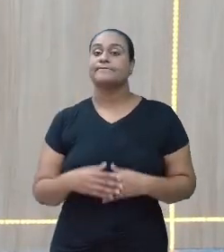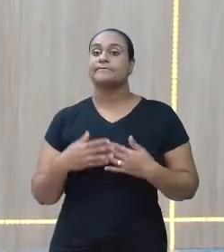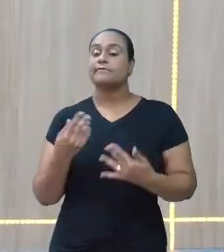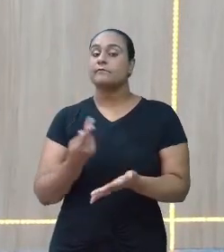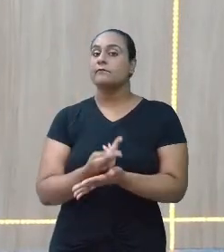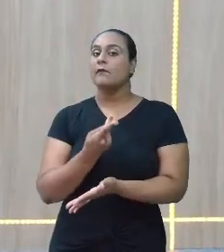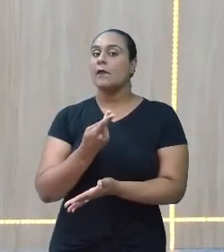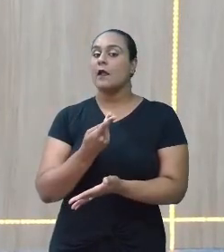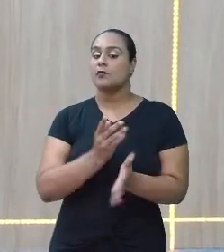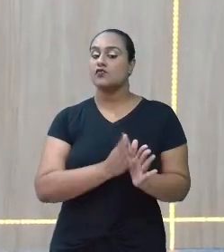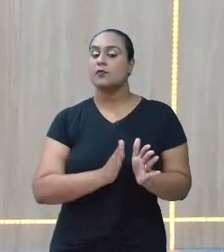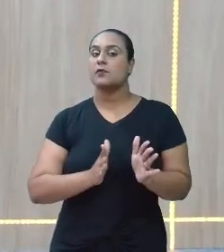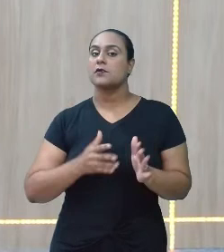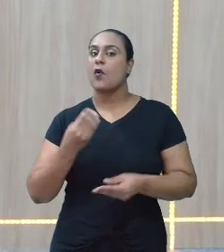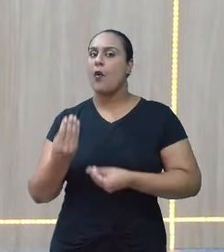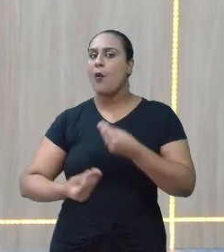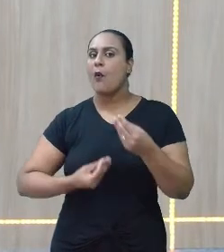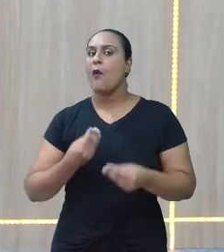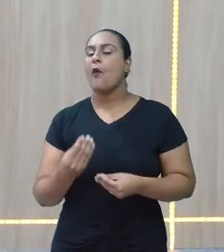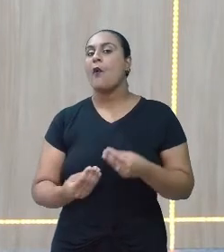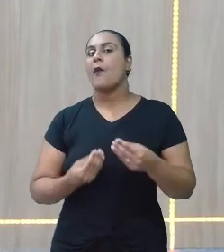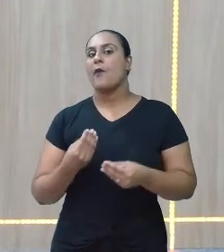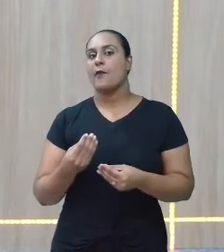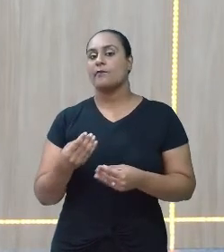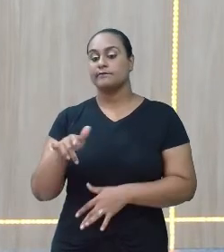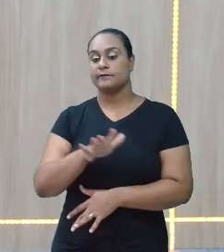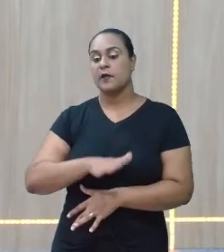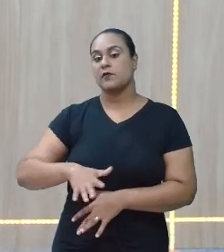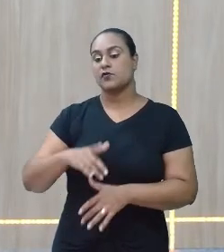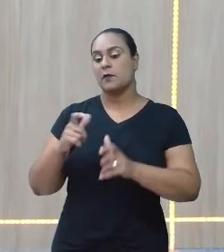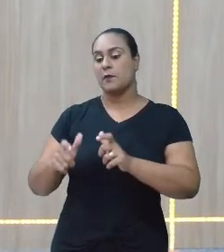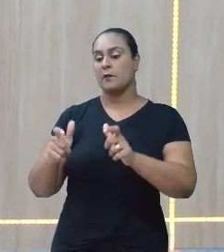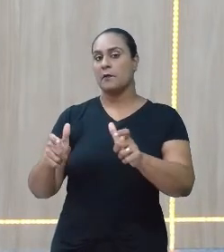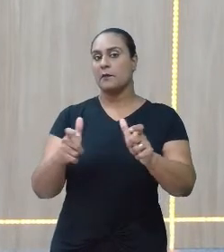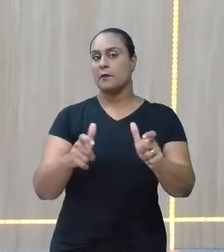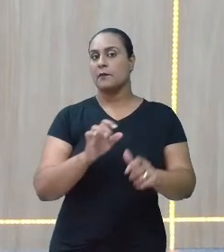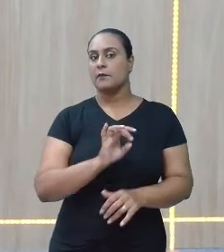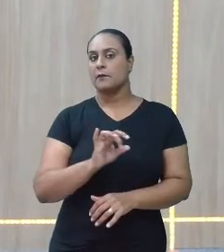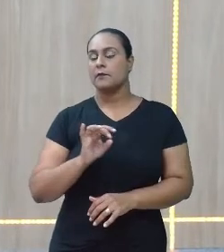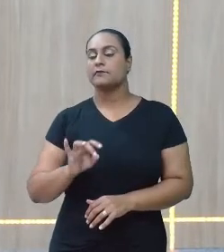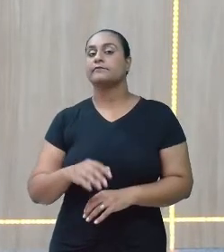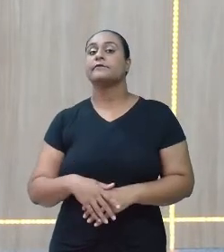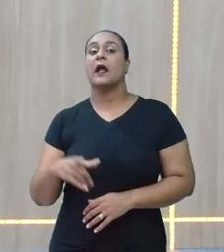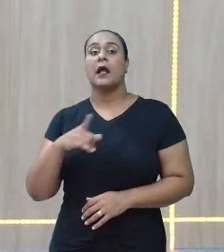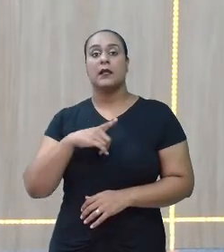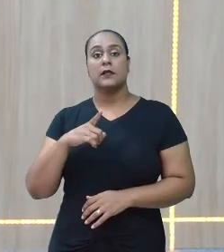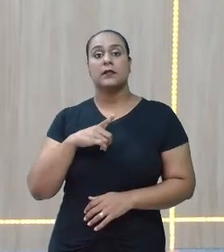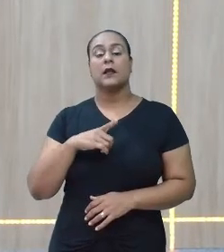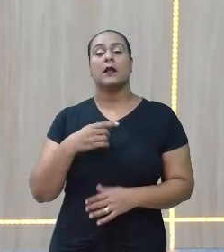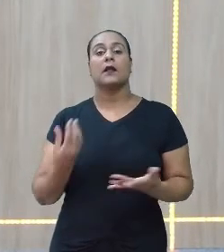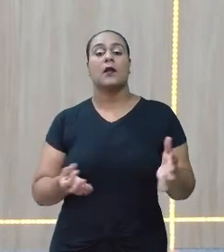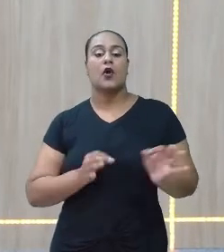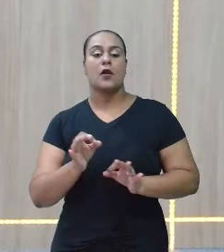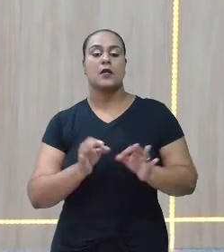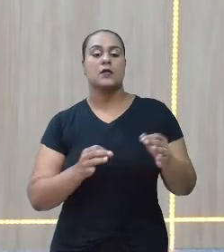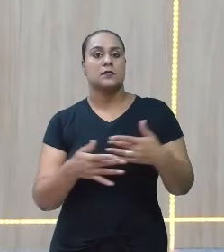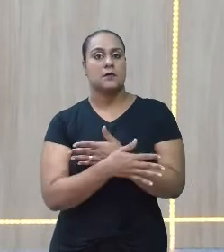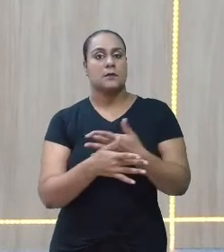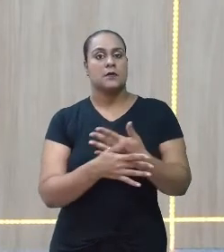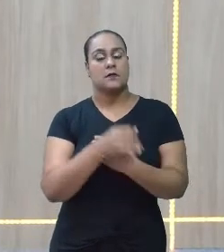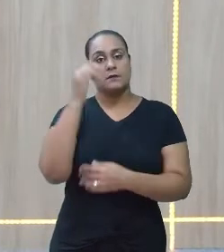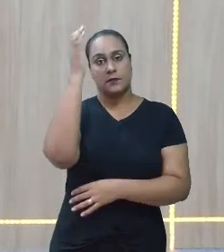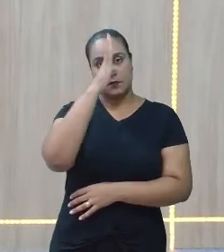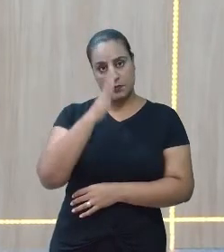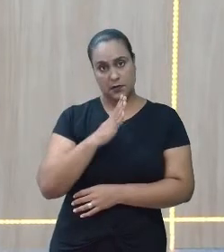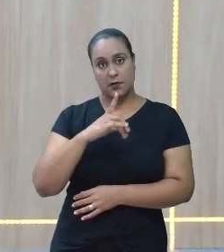aquele processo de urbanização agora por região? Vocês viram que nós temos a urbanização brasileira, né? Temos esse processo